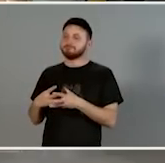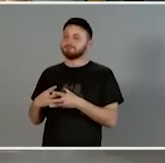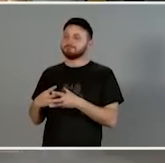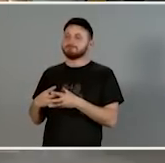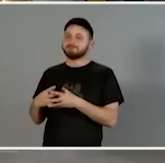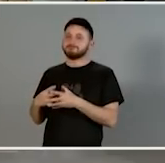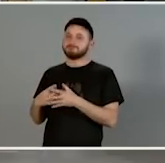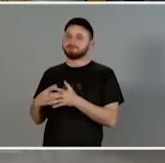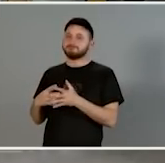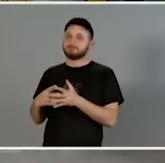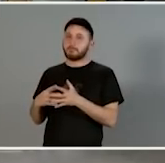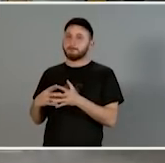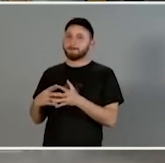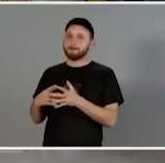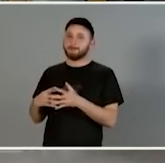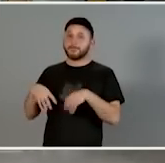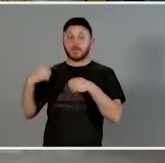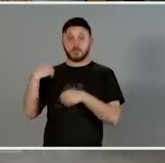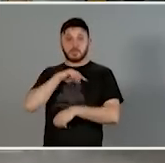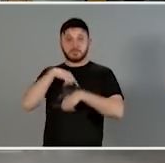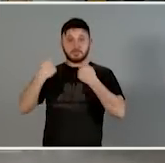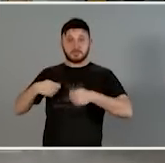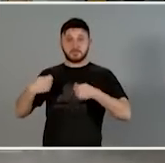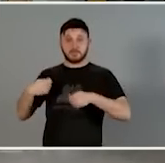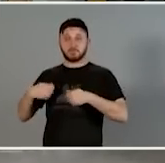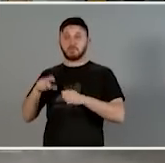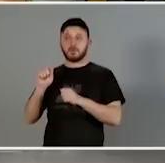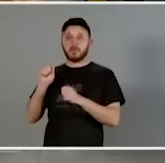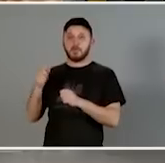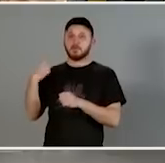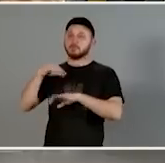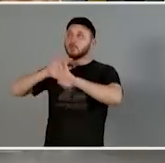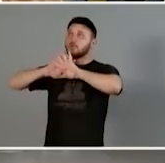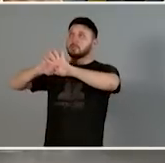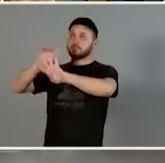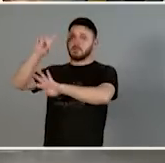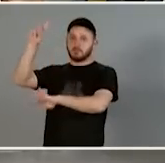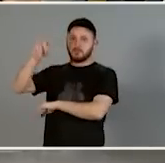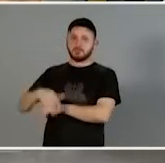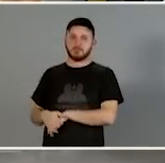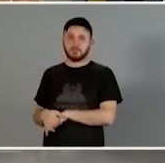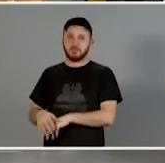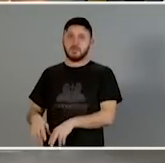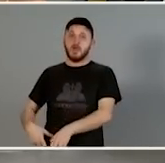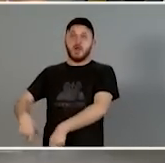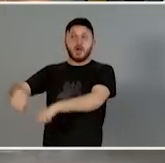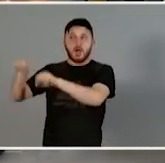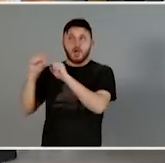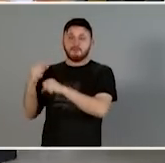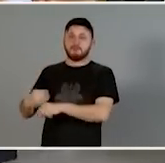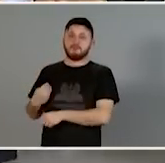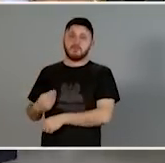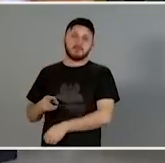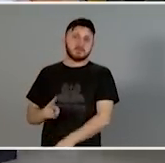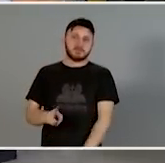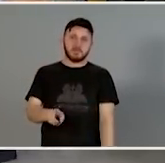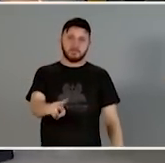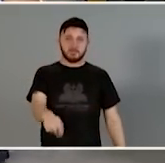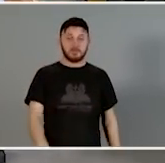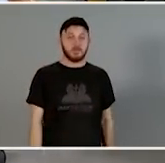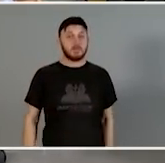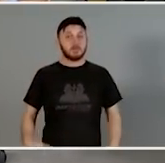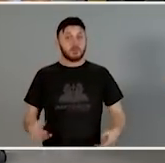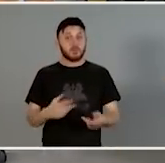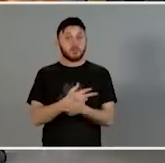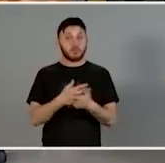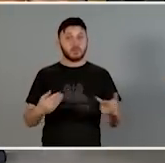outras que a gente aprende lá no início, outras que a gente tem que levar. Então há coisas na nossa vida